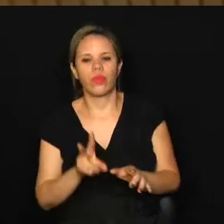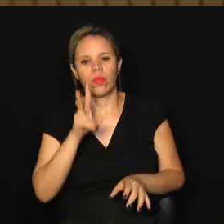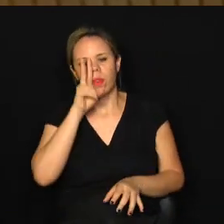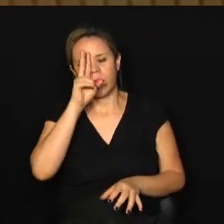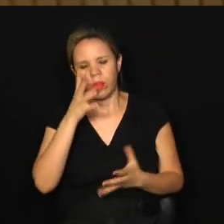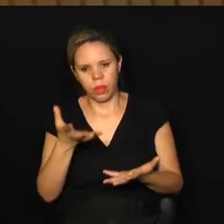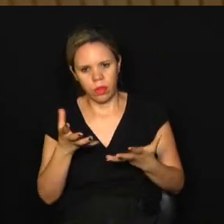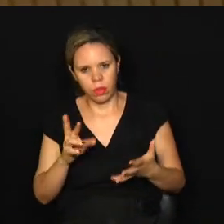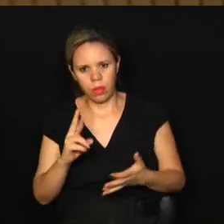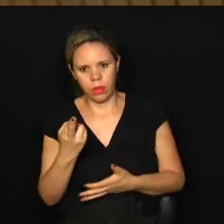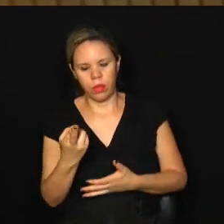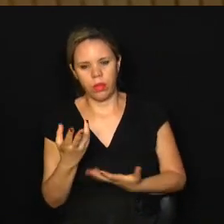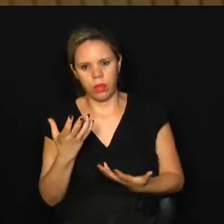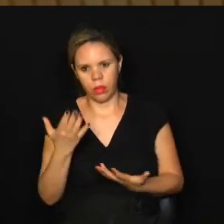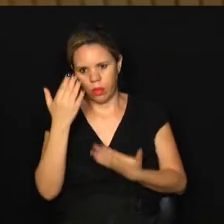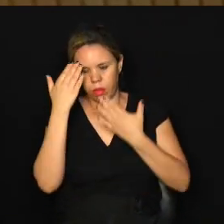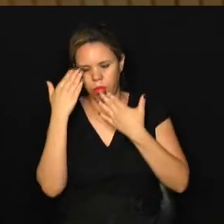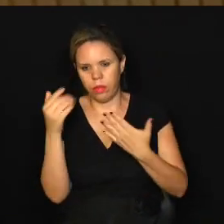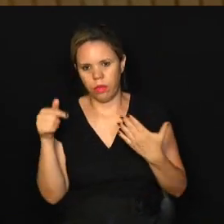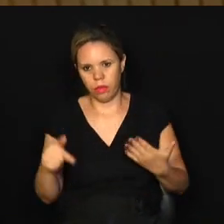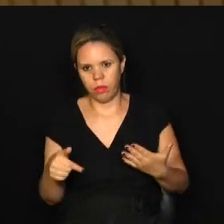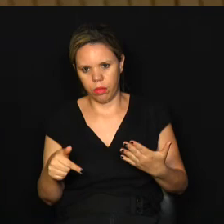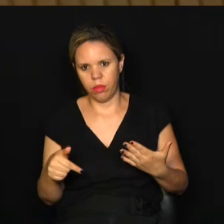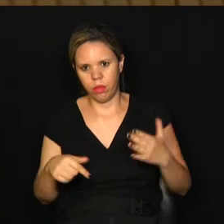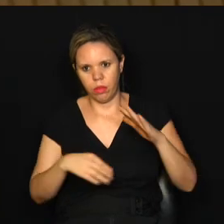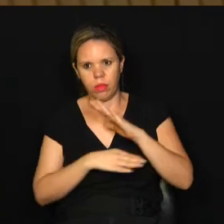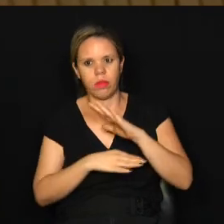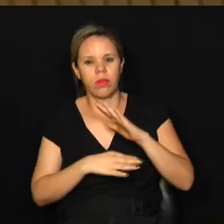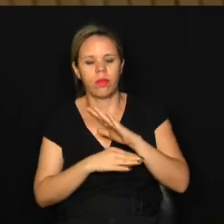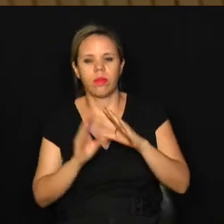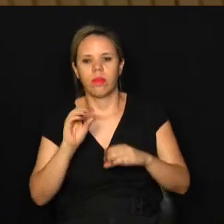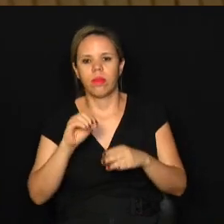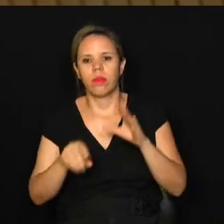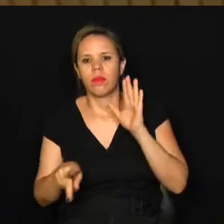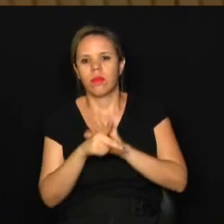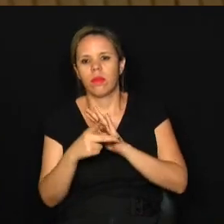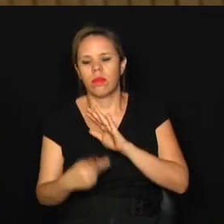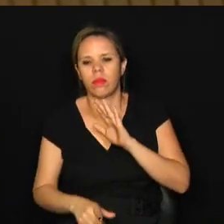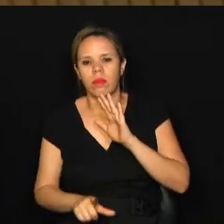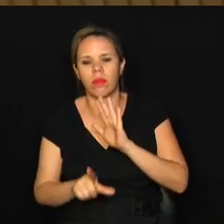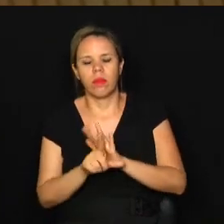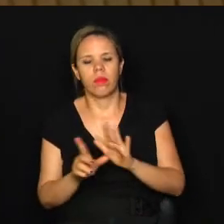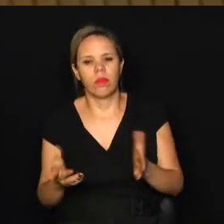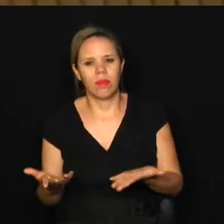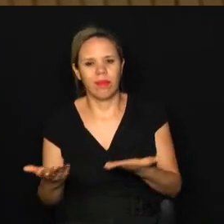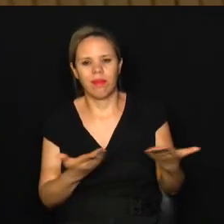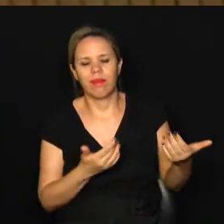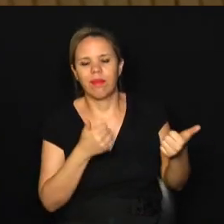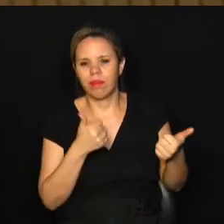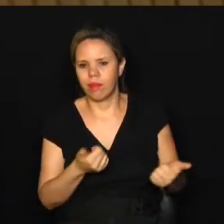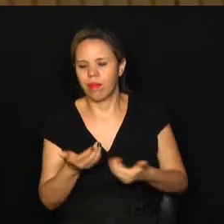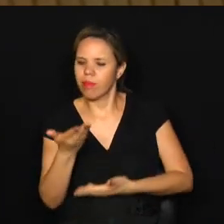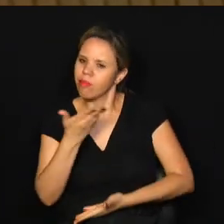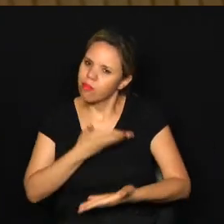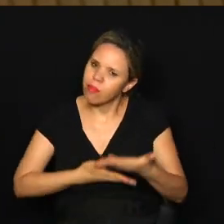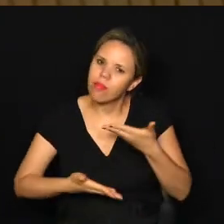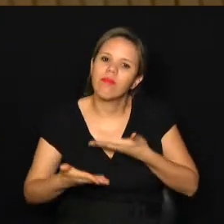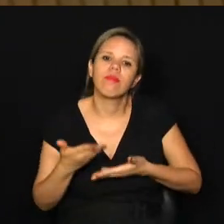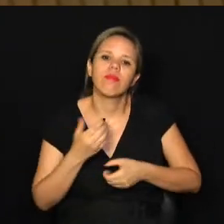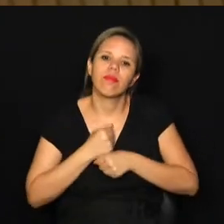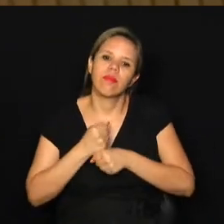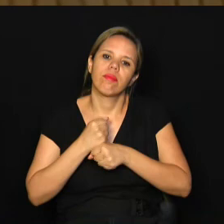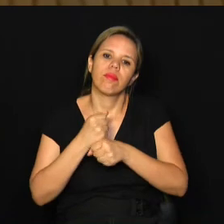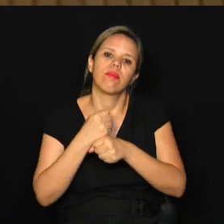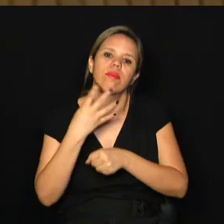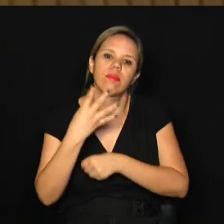resultados. E eu queria agradecer aqui a essa Casa de Leis, que sempre nos recebeu tão bem nesses mais